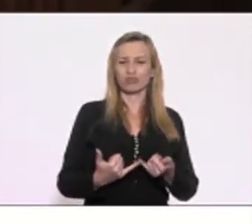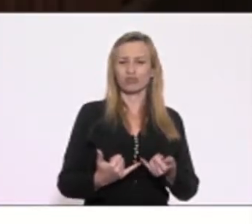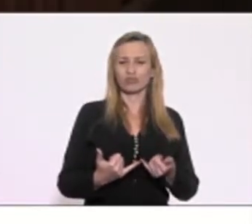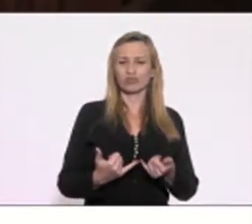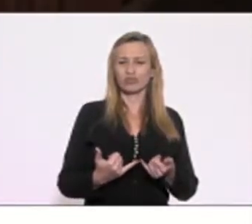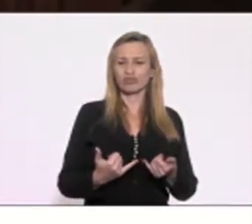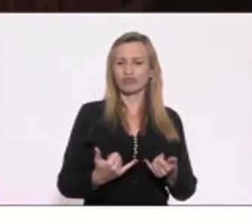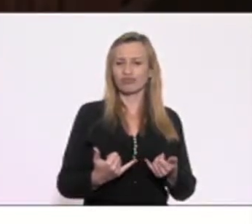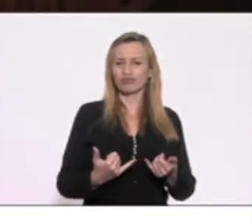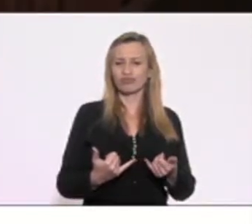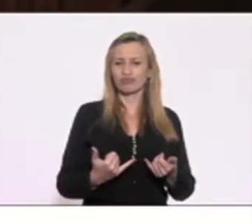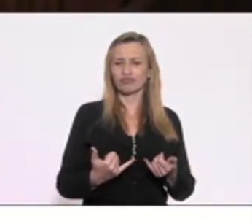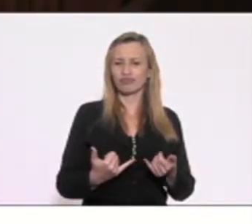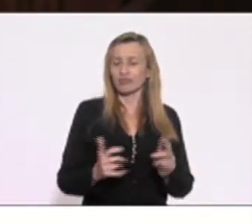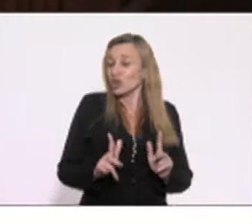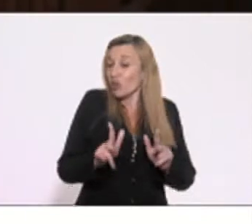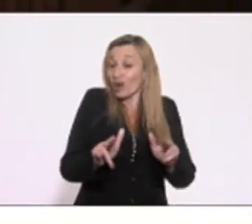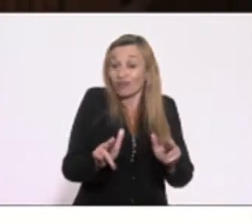comportamental.